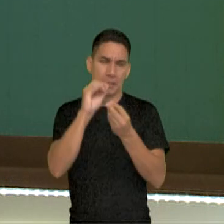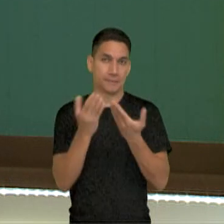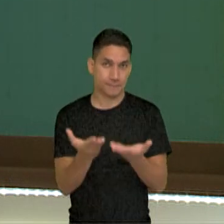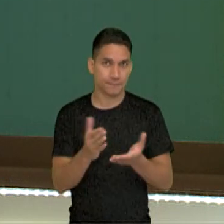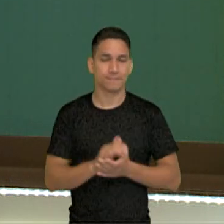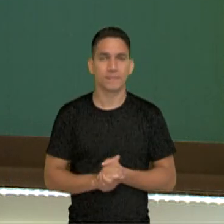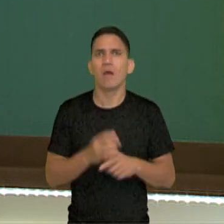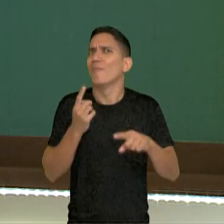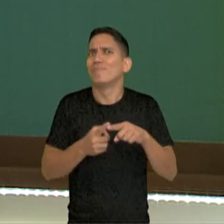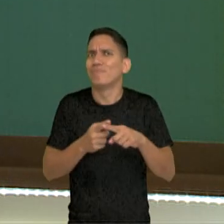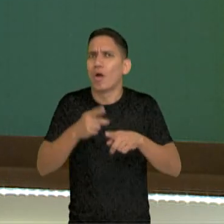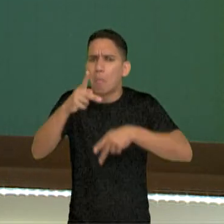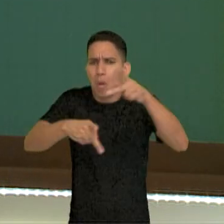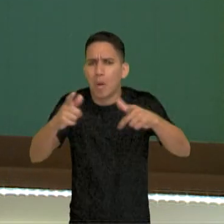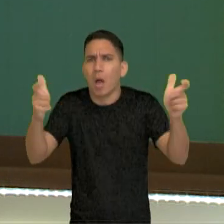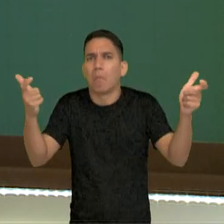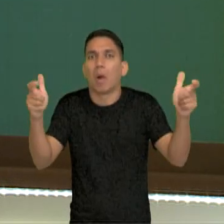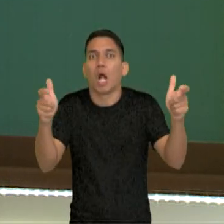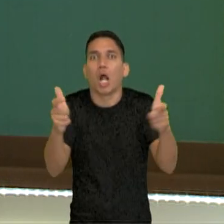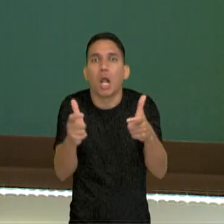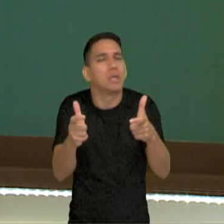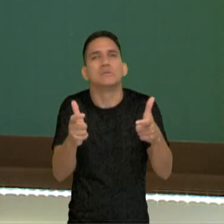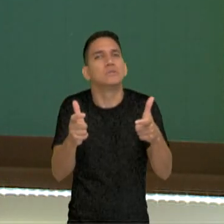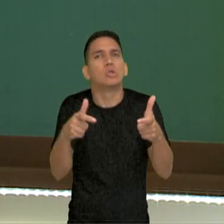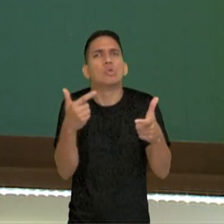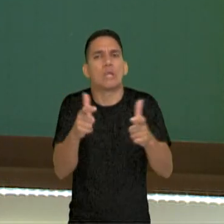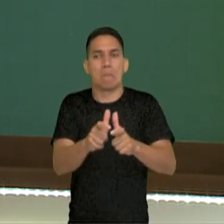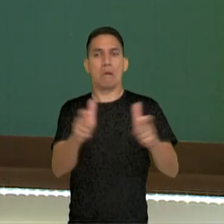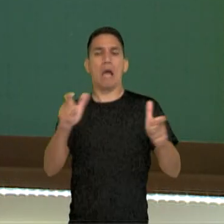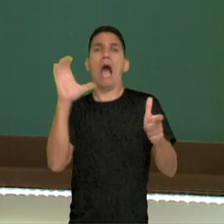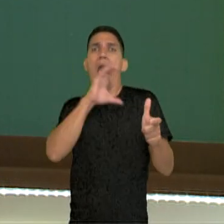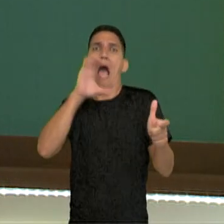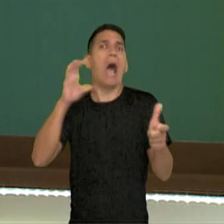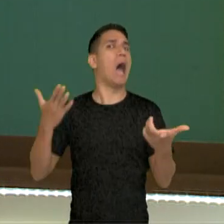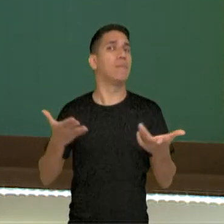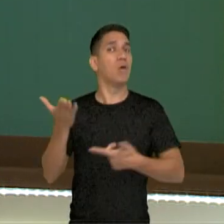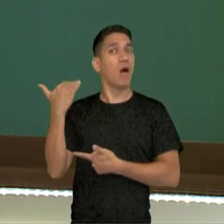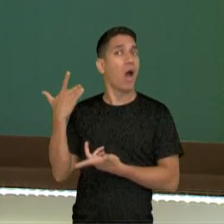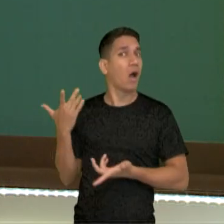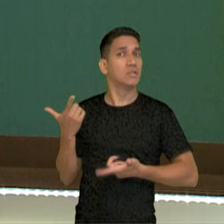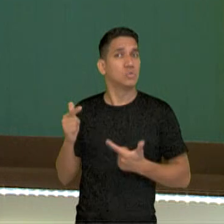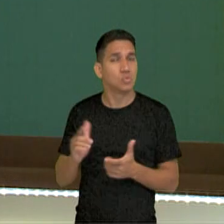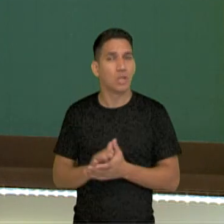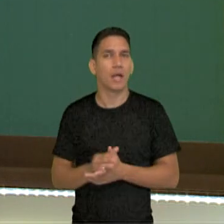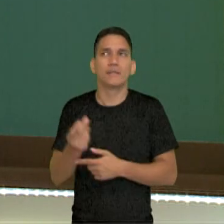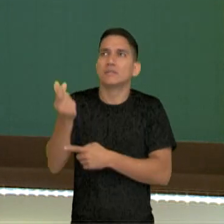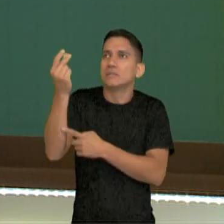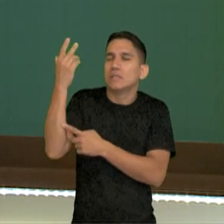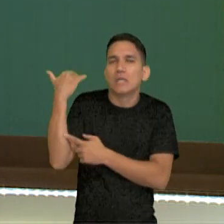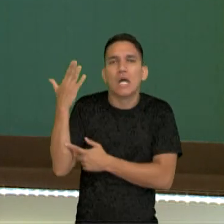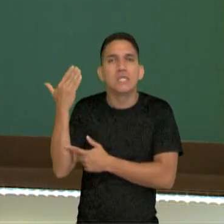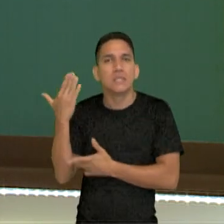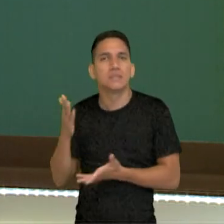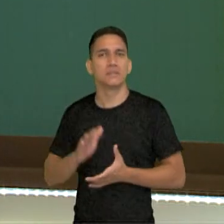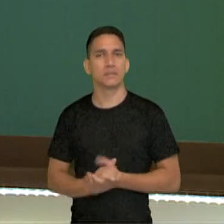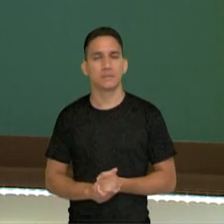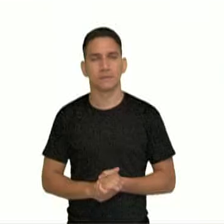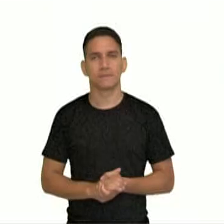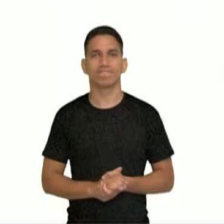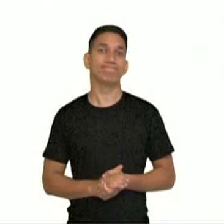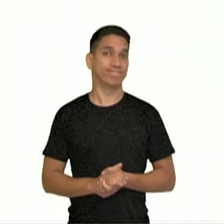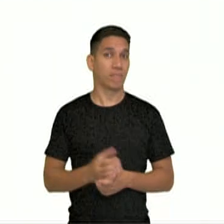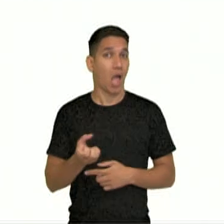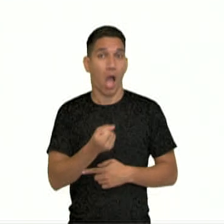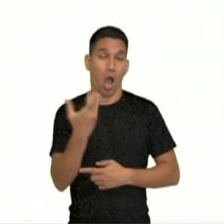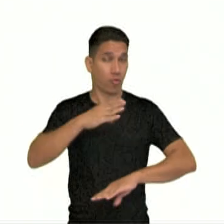o crescimento da população vem diminuindo? Por que que não está tão acelerado como foi lá em tempos anteriores, né?